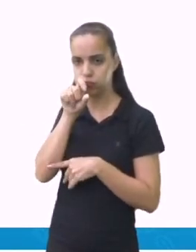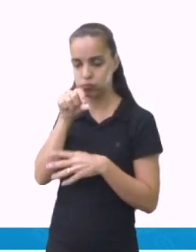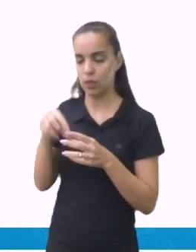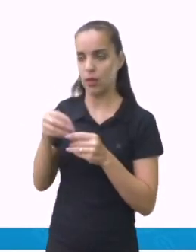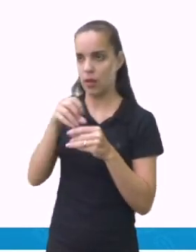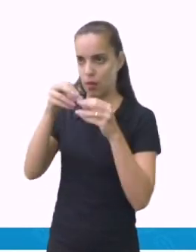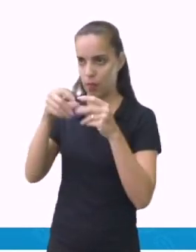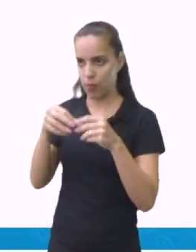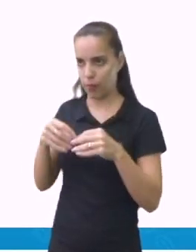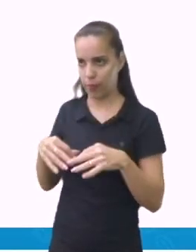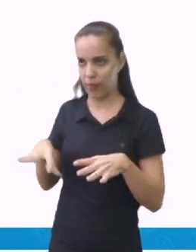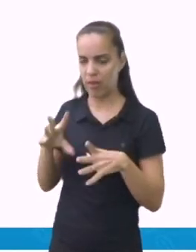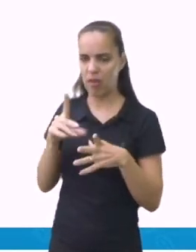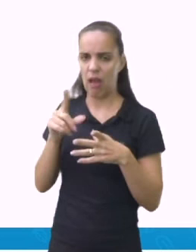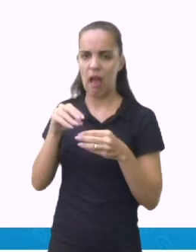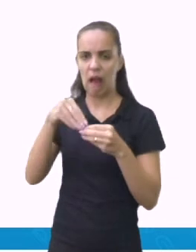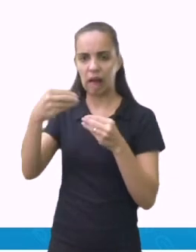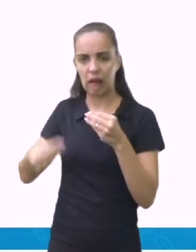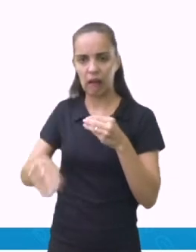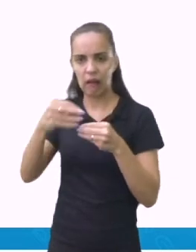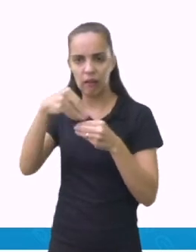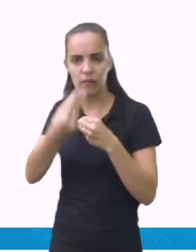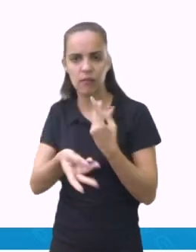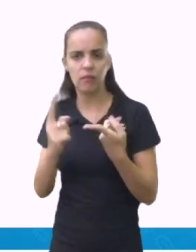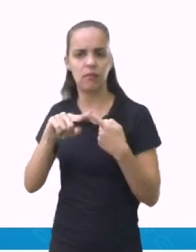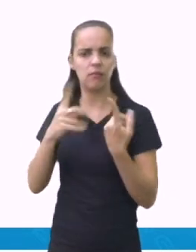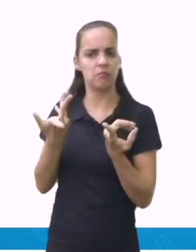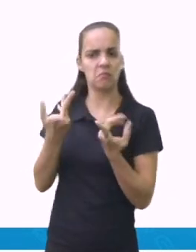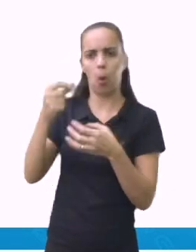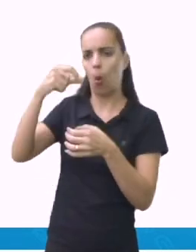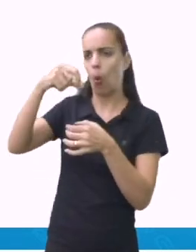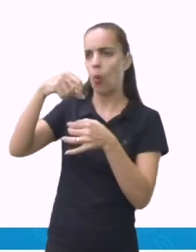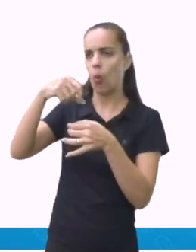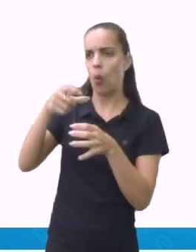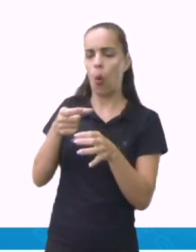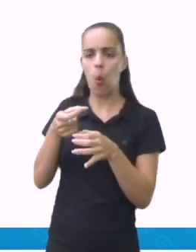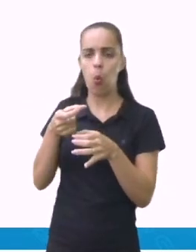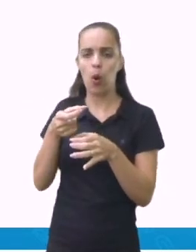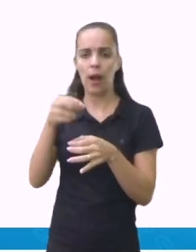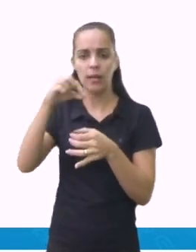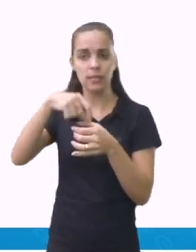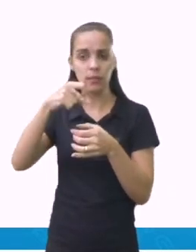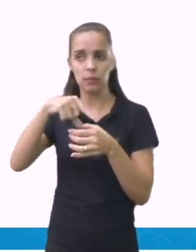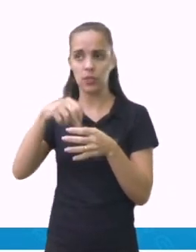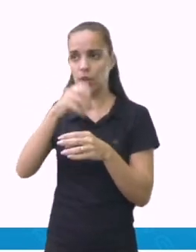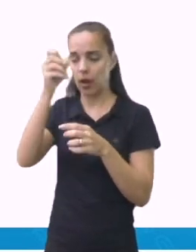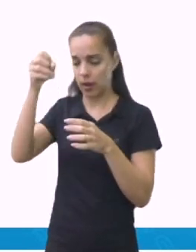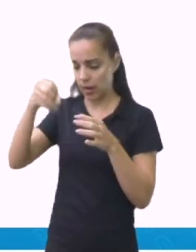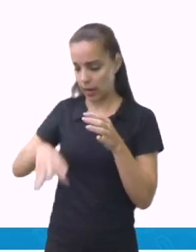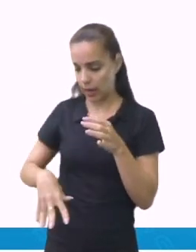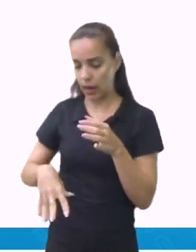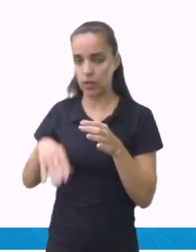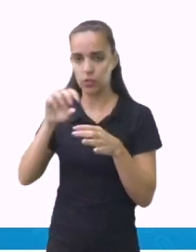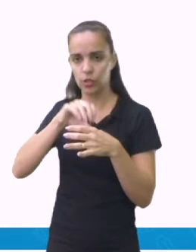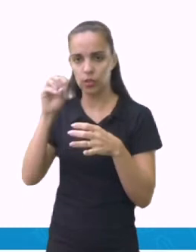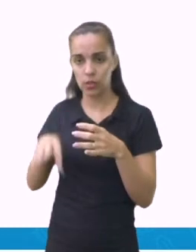a casca, e aí vira ali uma matéria orgânica, né? É absorvida pelo